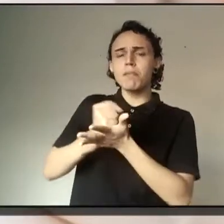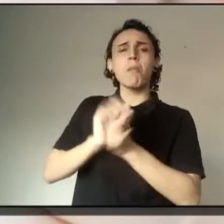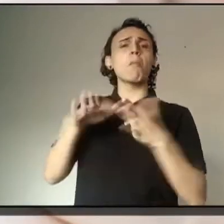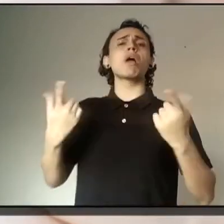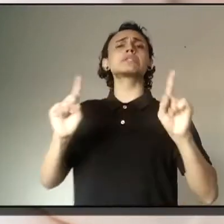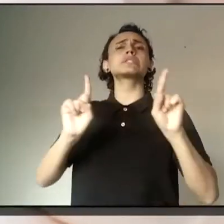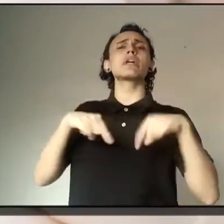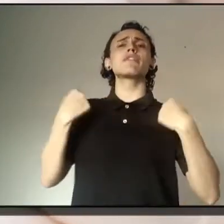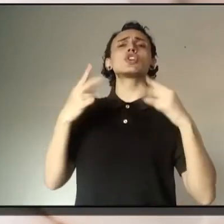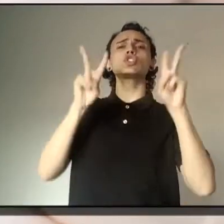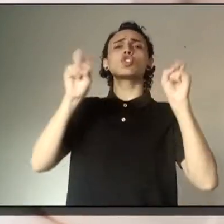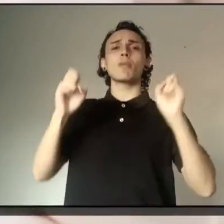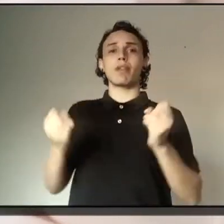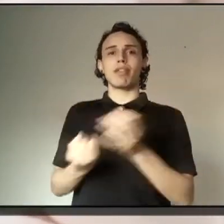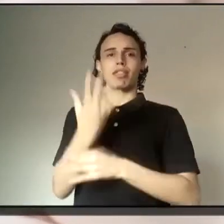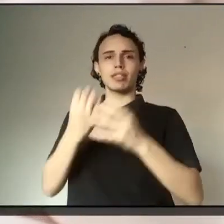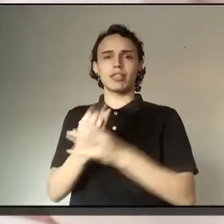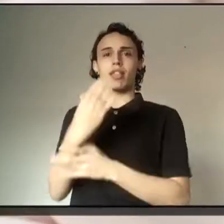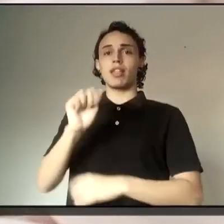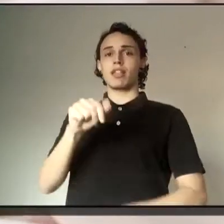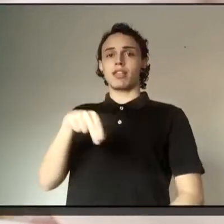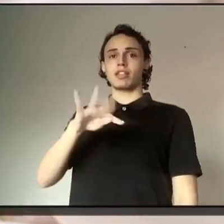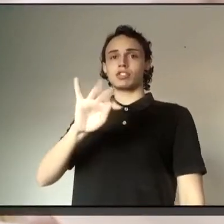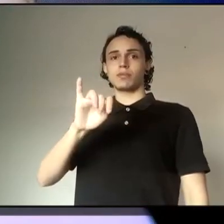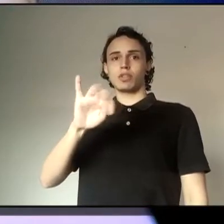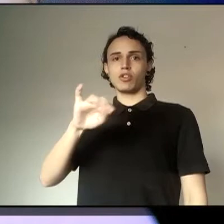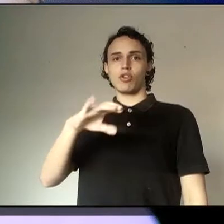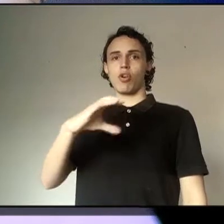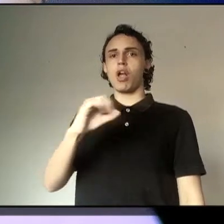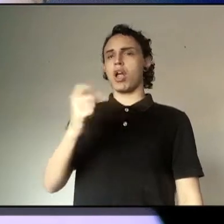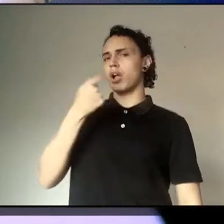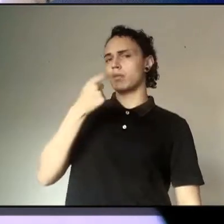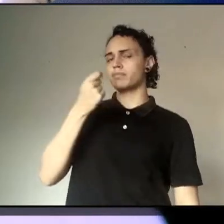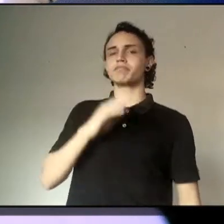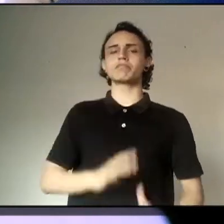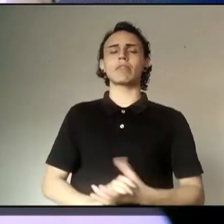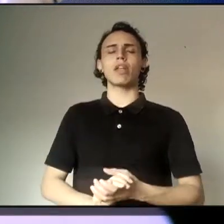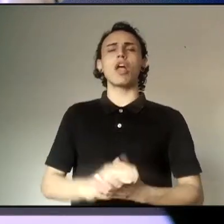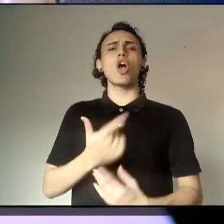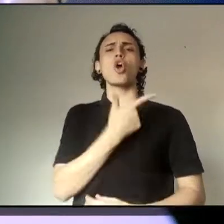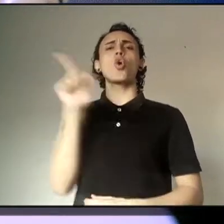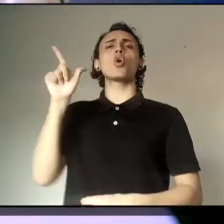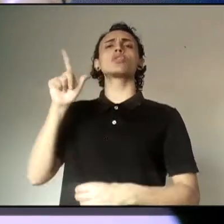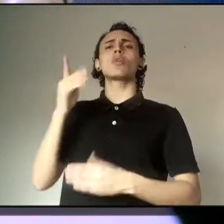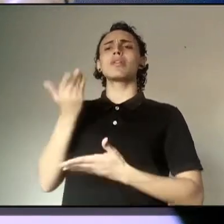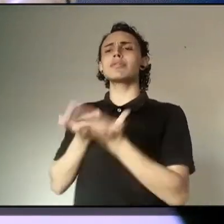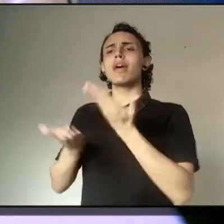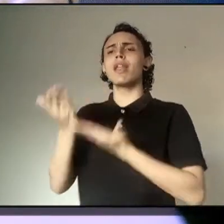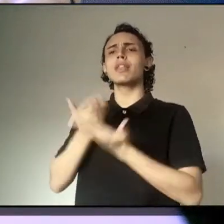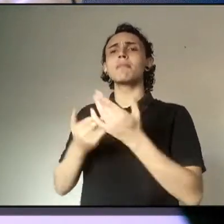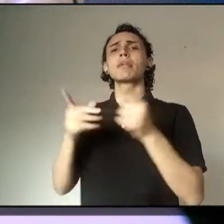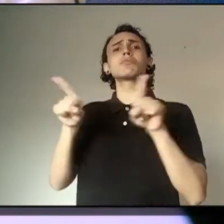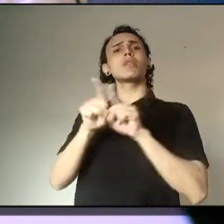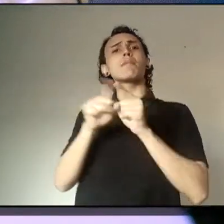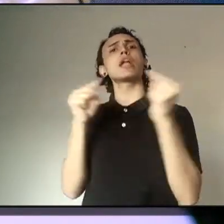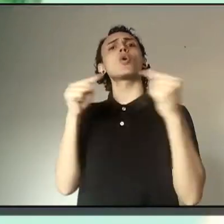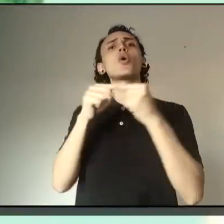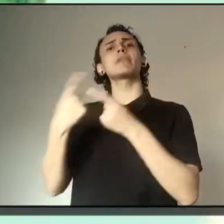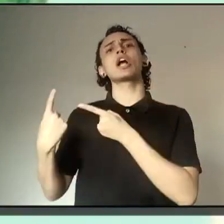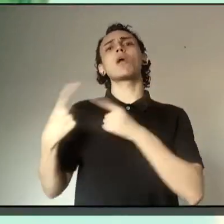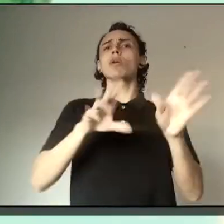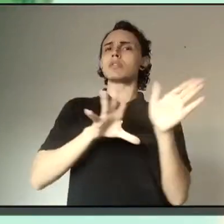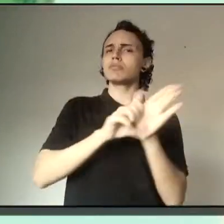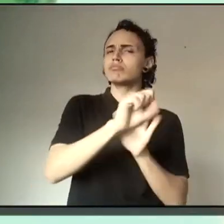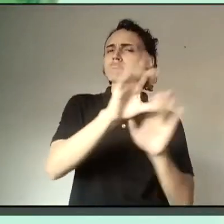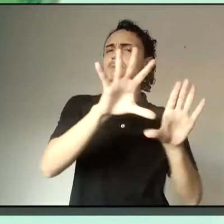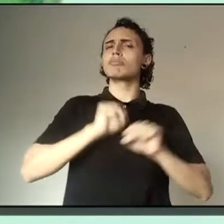maior desafio da indústria farmacêutica com relação à produção de antibióticos e que outros tipos de tratamento podem ser